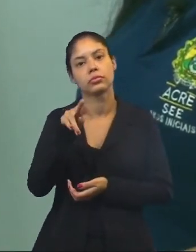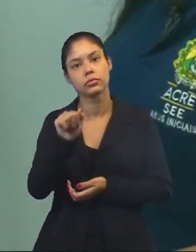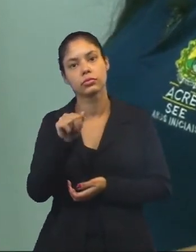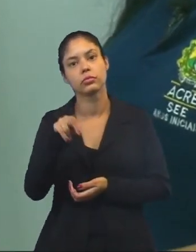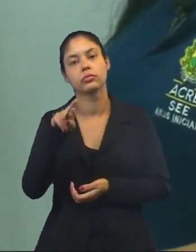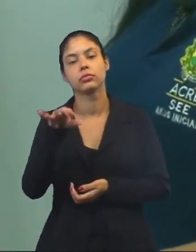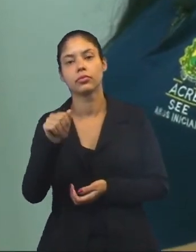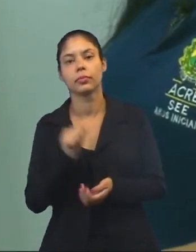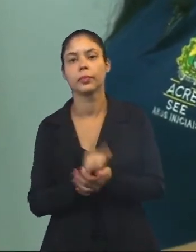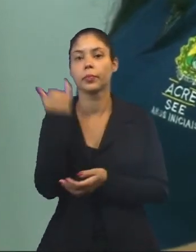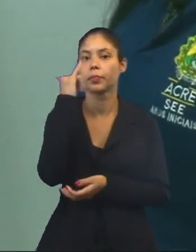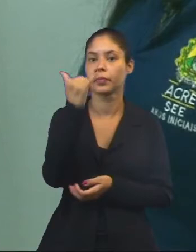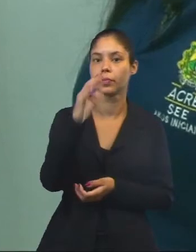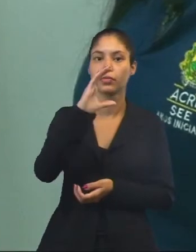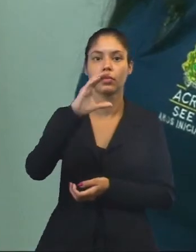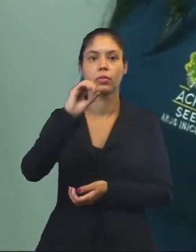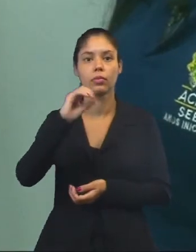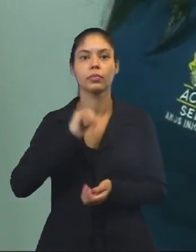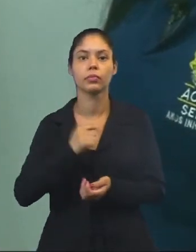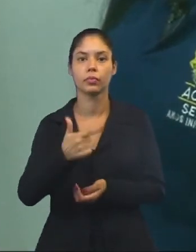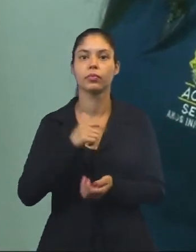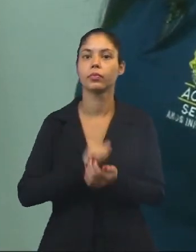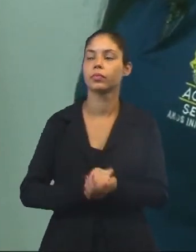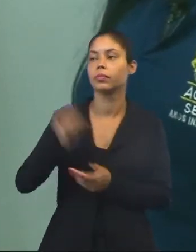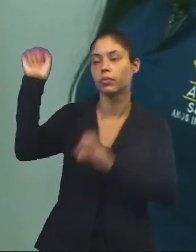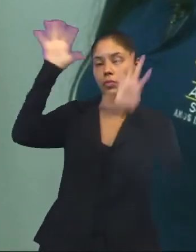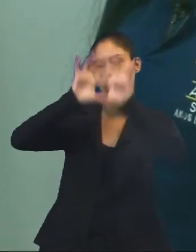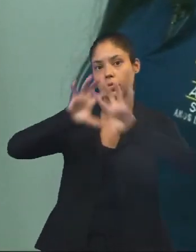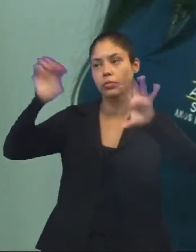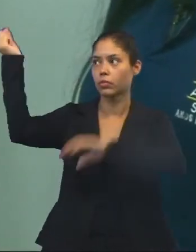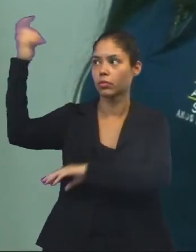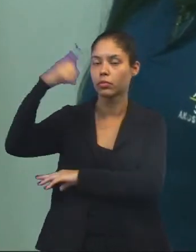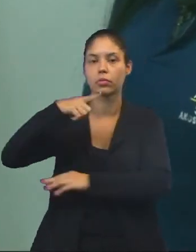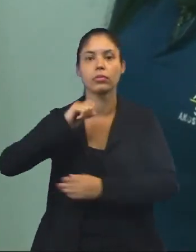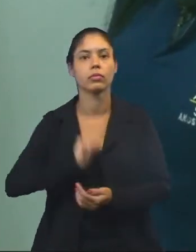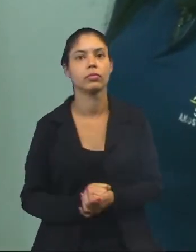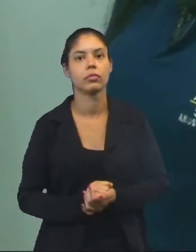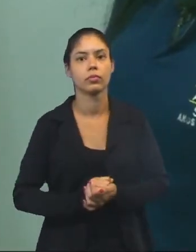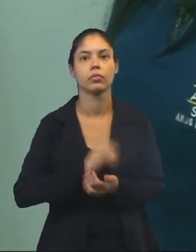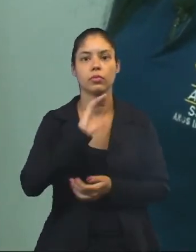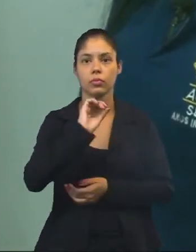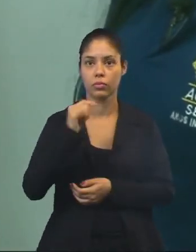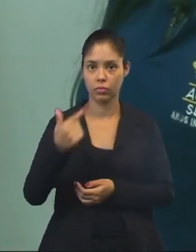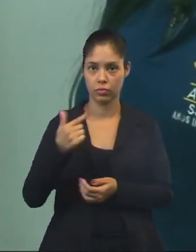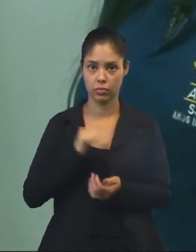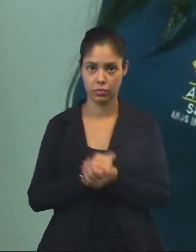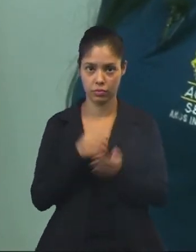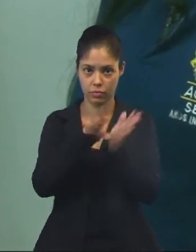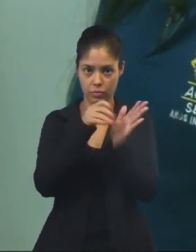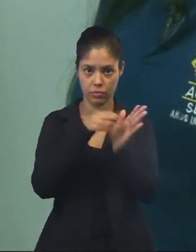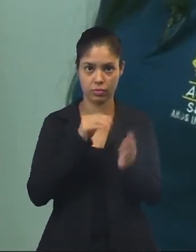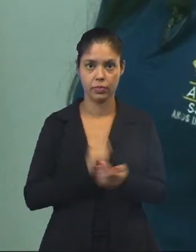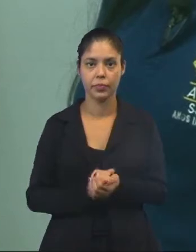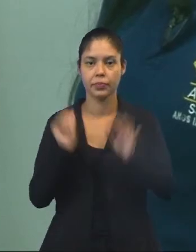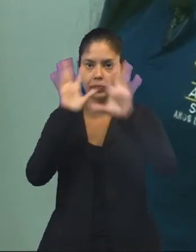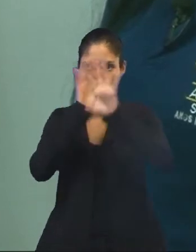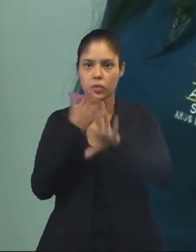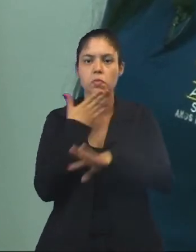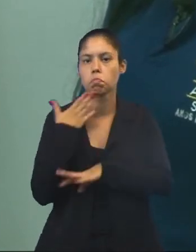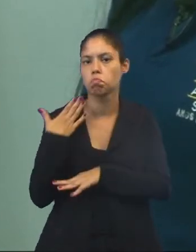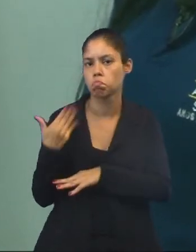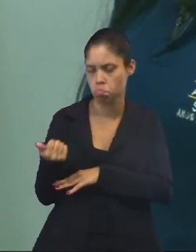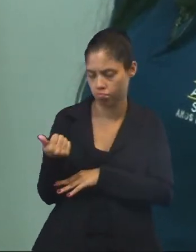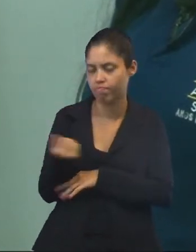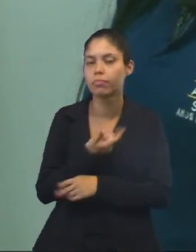gás carbônico e a energia solar. E aí ela transmite ao meio ambiente um gás oxigênio, tá? Ou seja, um ar mais